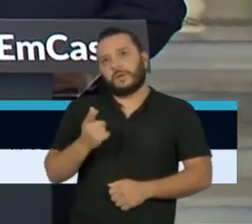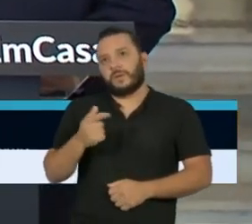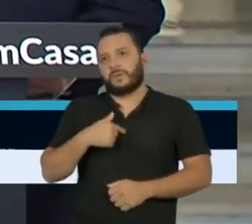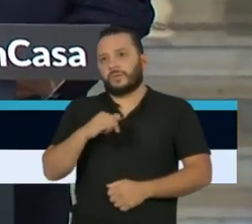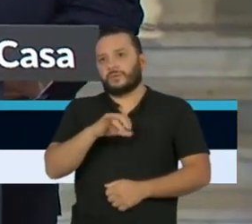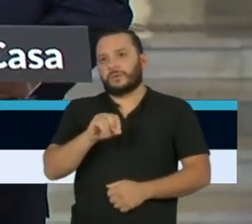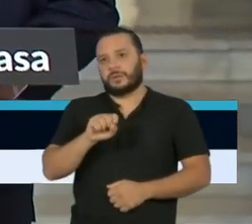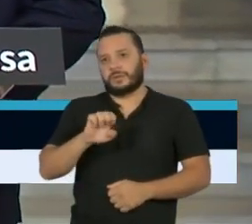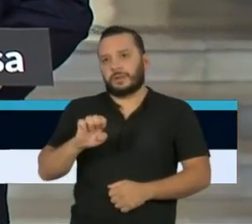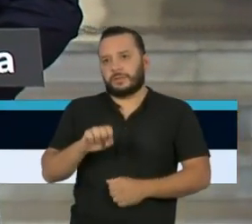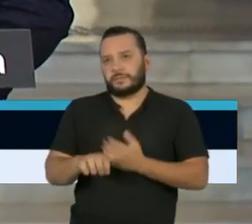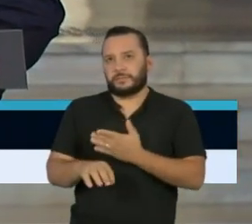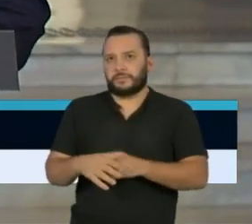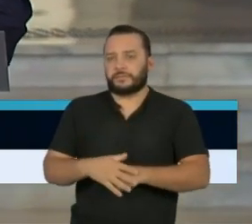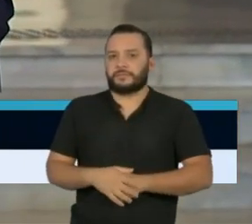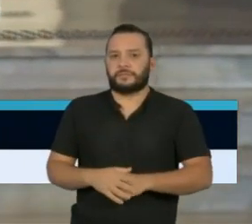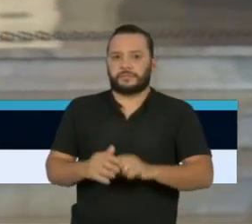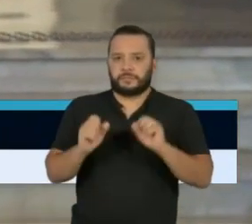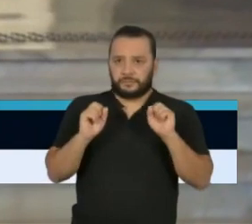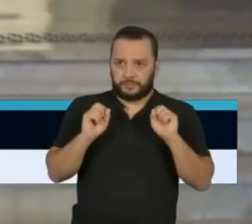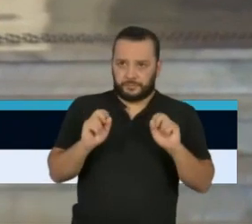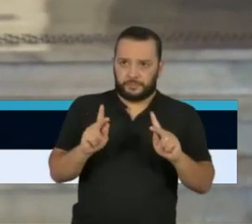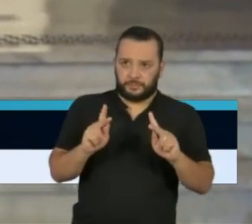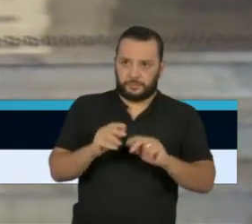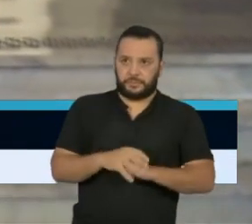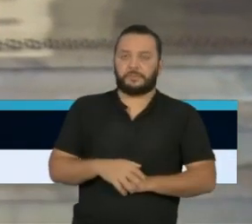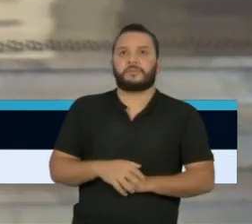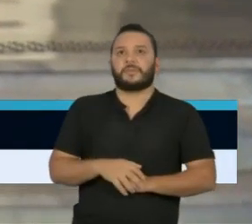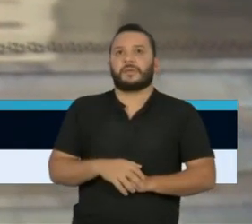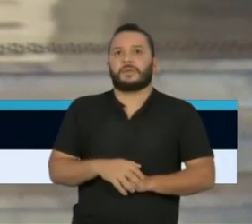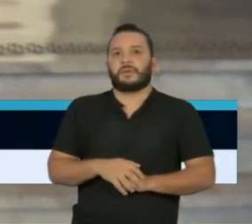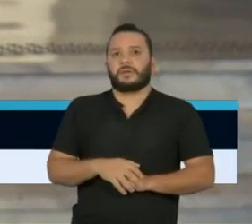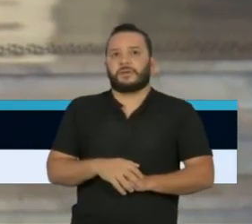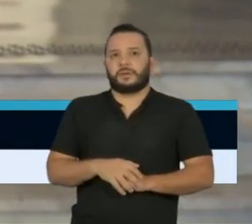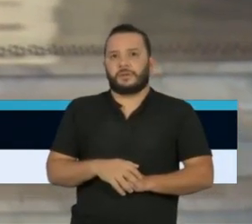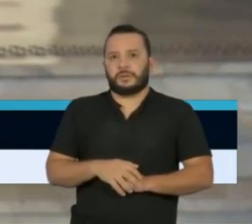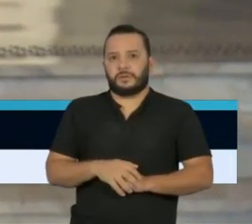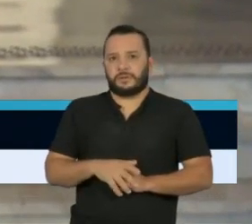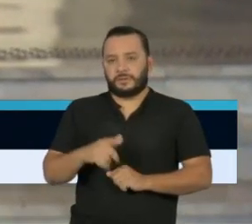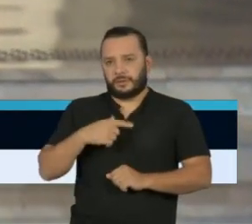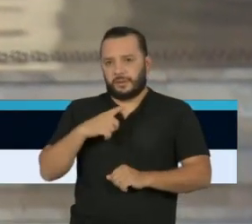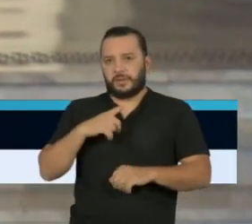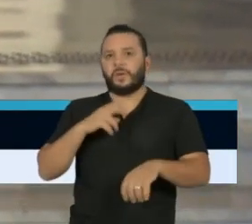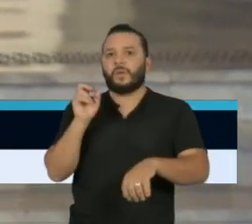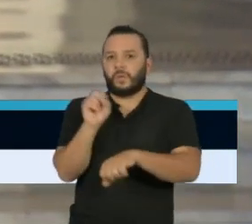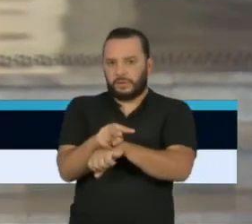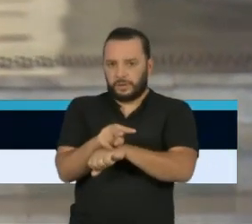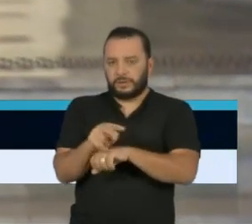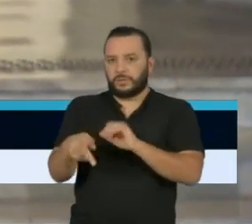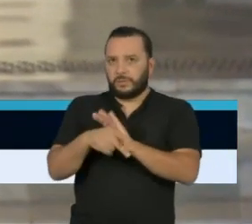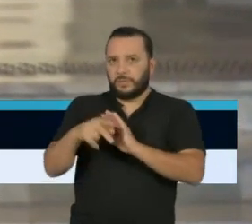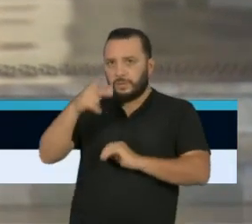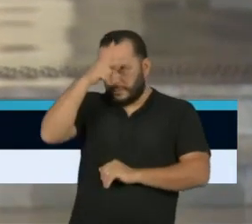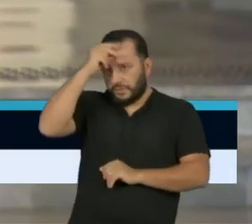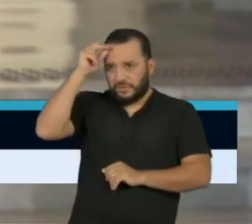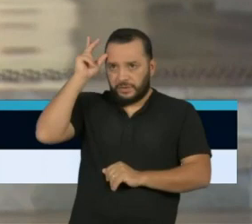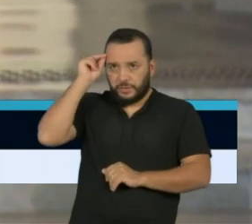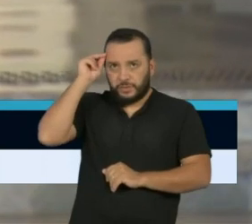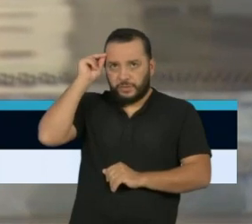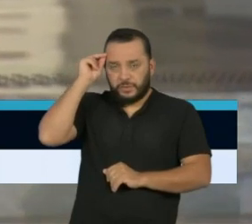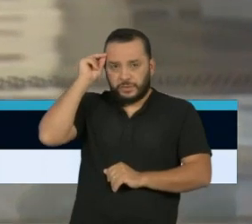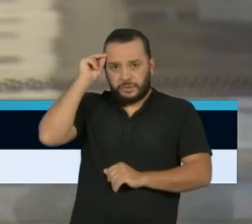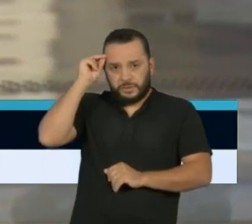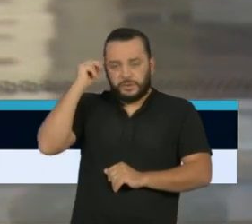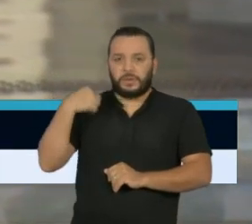Ribeiro, da TV Band News. Ok. Então, essas contratações que estão sendo feitas pela Prefeitura,